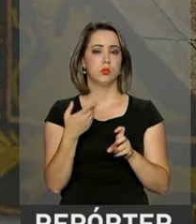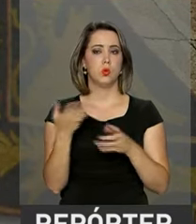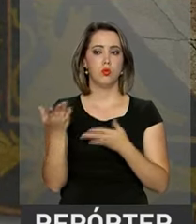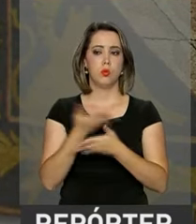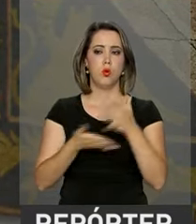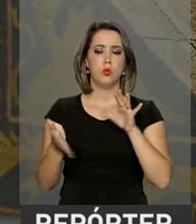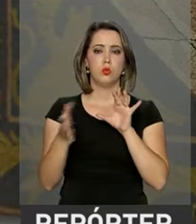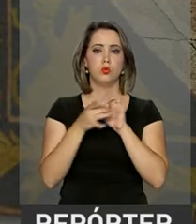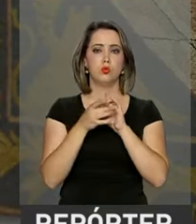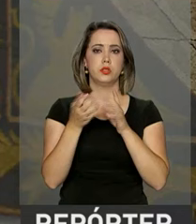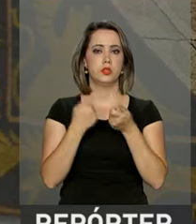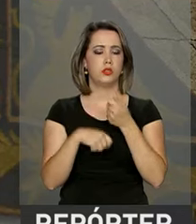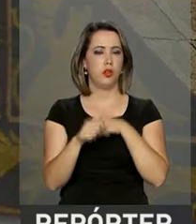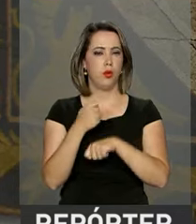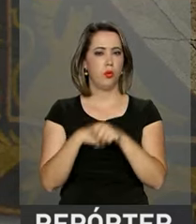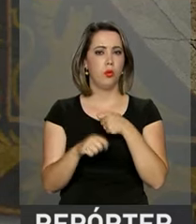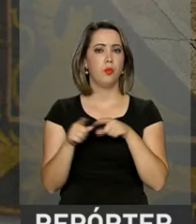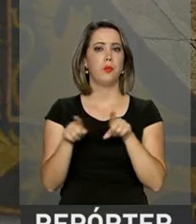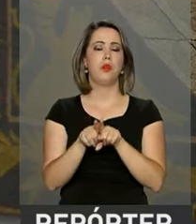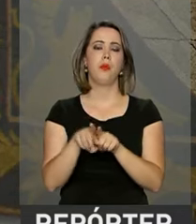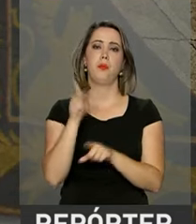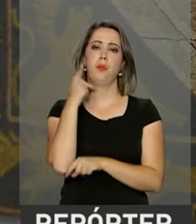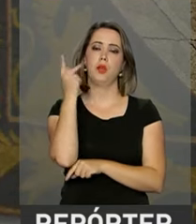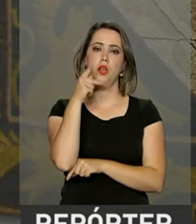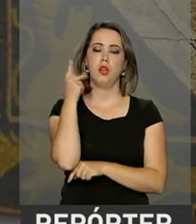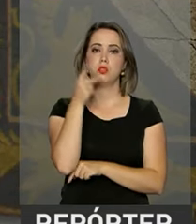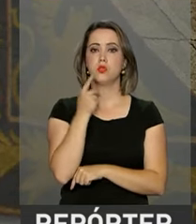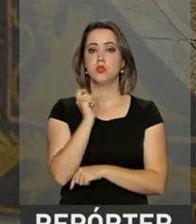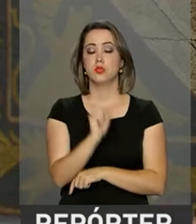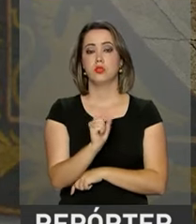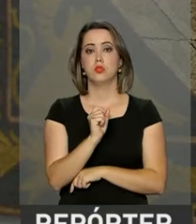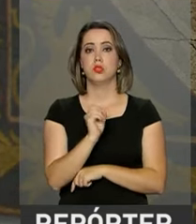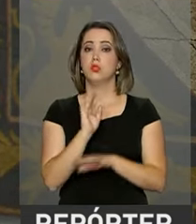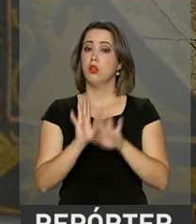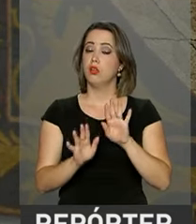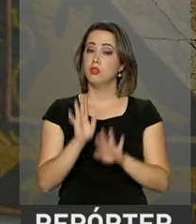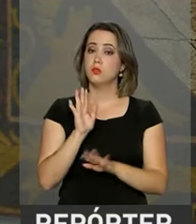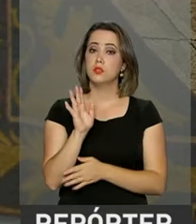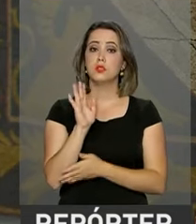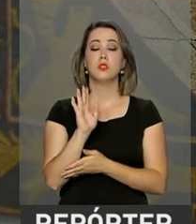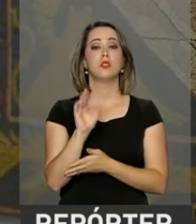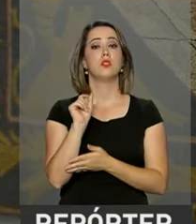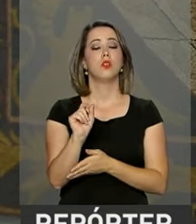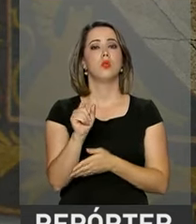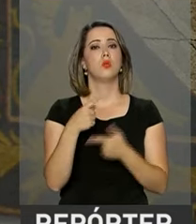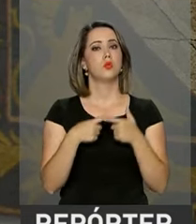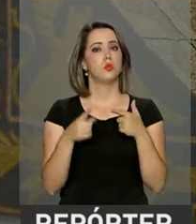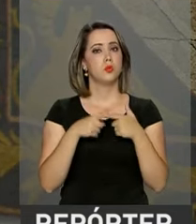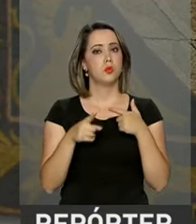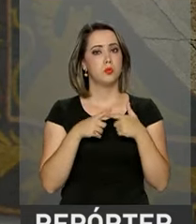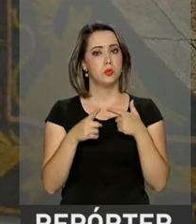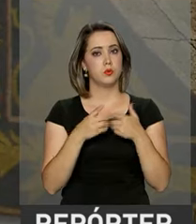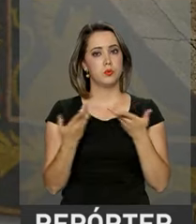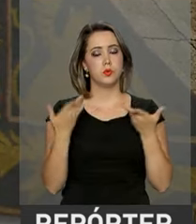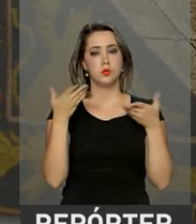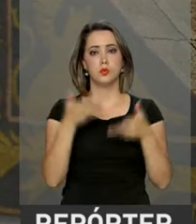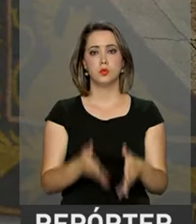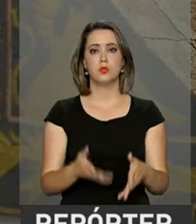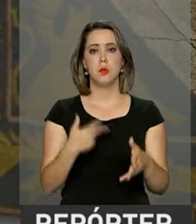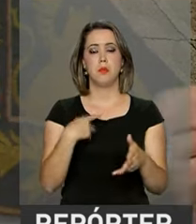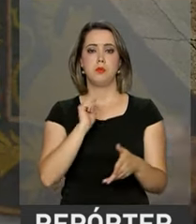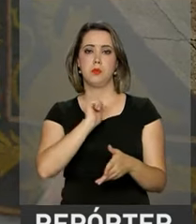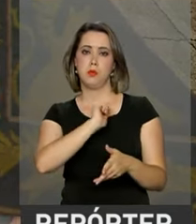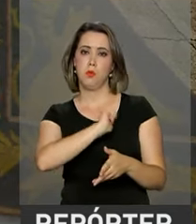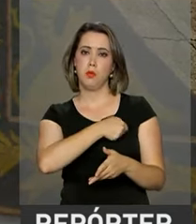de cooperação econômica, de cooperação política, algumas questões que dizem respeito à participação tanto da